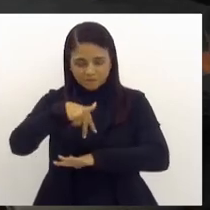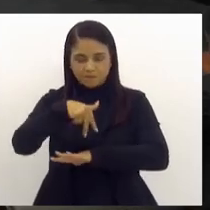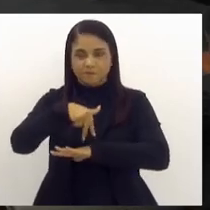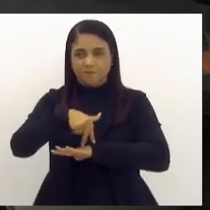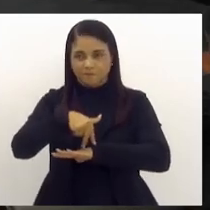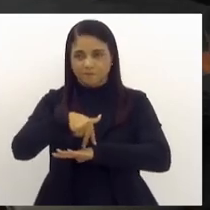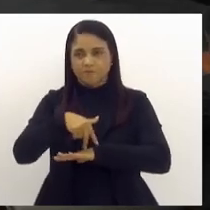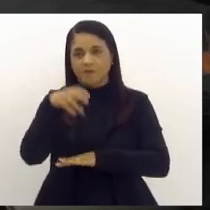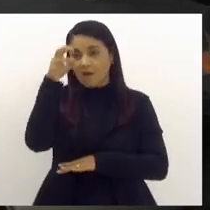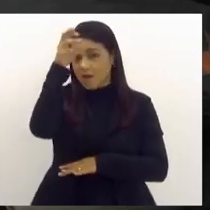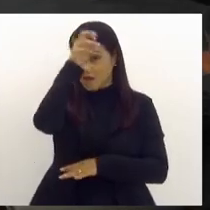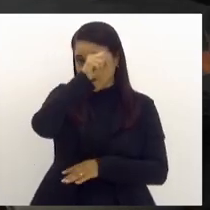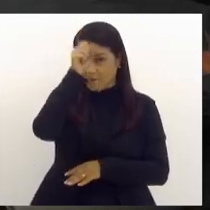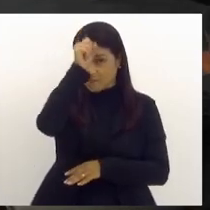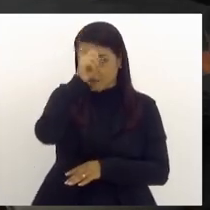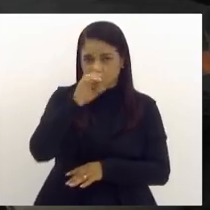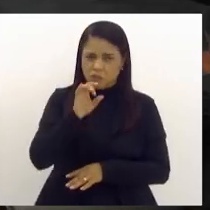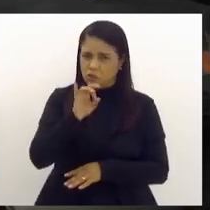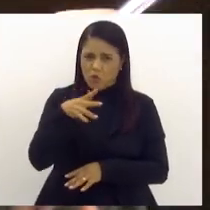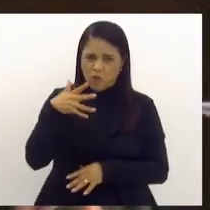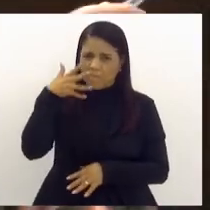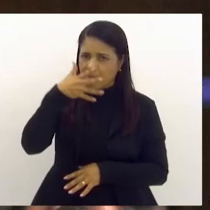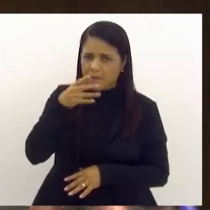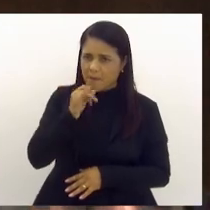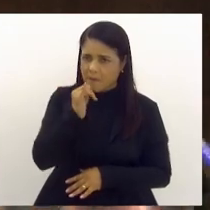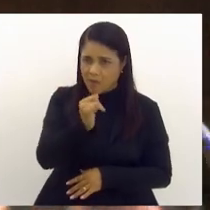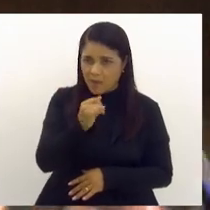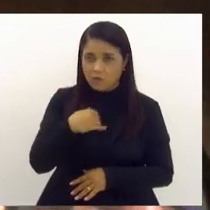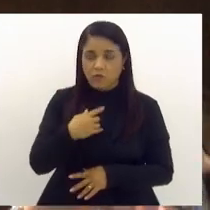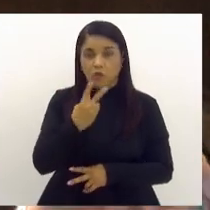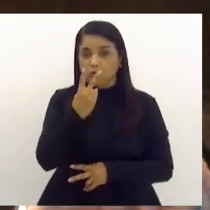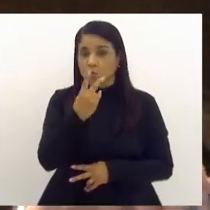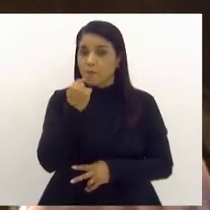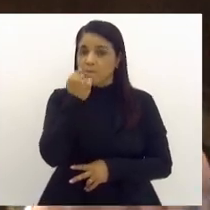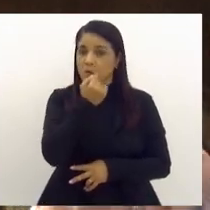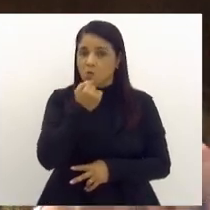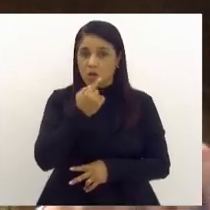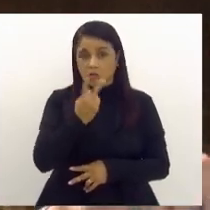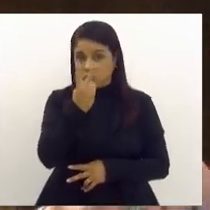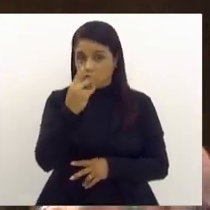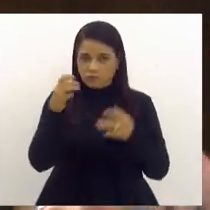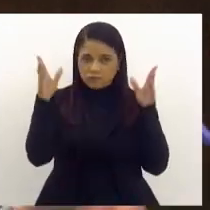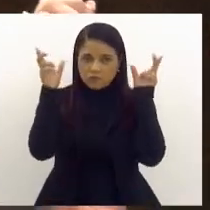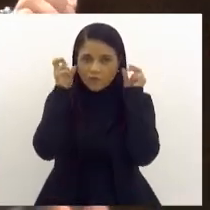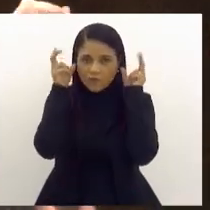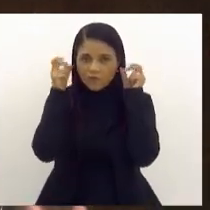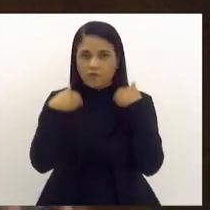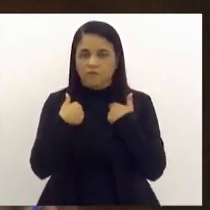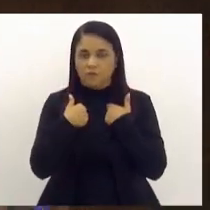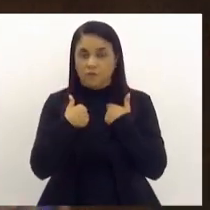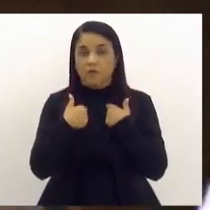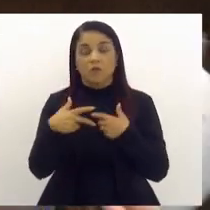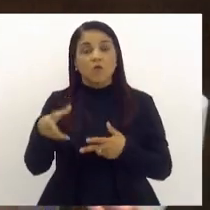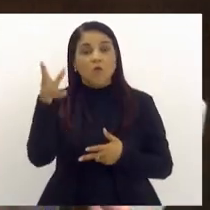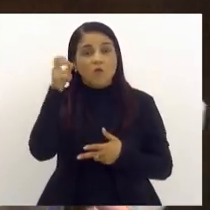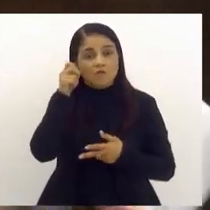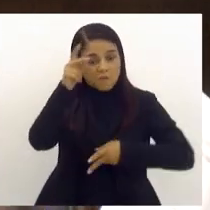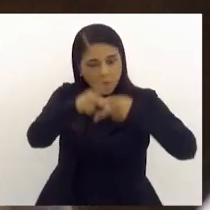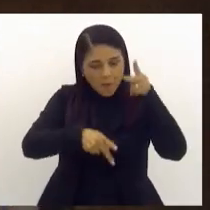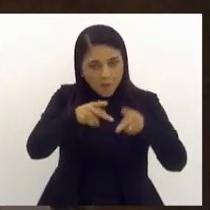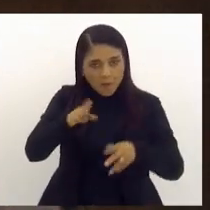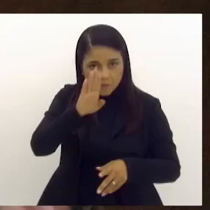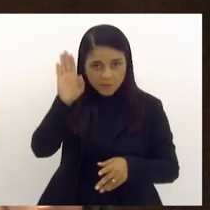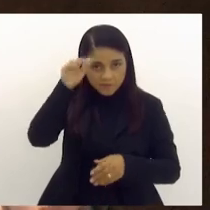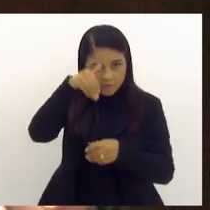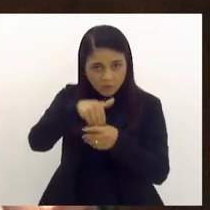também aprender do que apenas falar. Acho que eu tenho uma boca e dois ouvidos para isso. E por ouvir o meu eleitor, por ouvir a